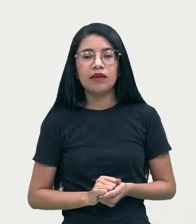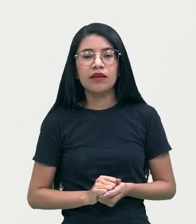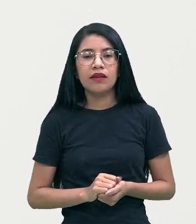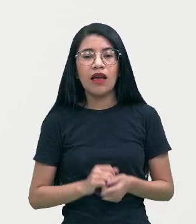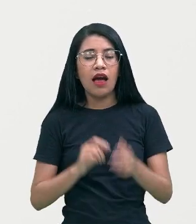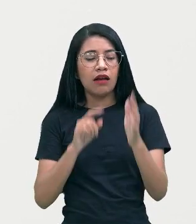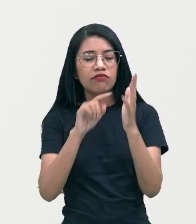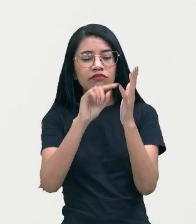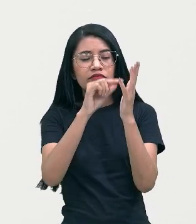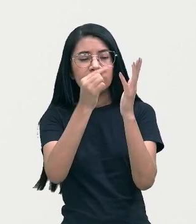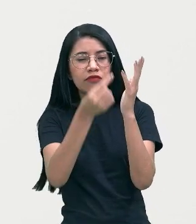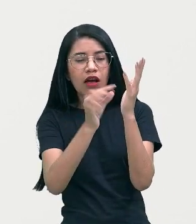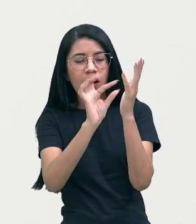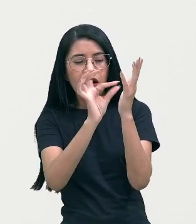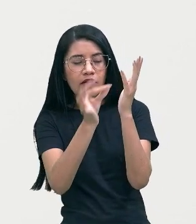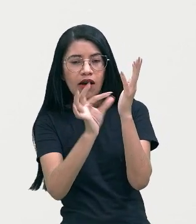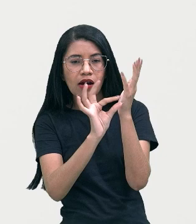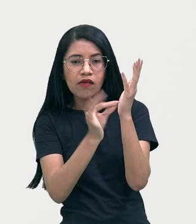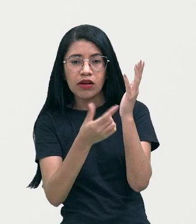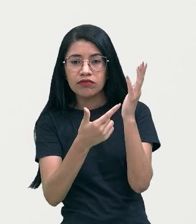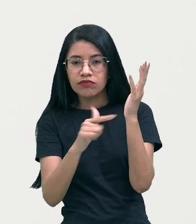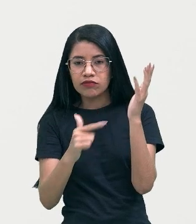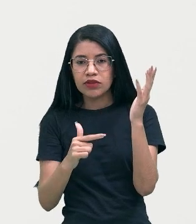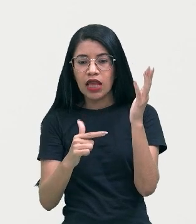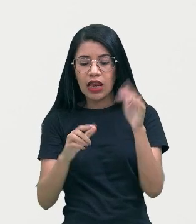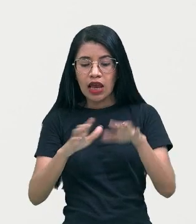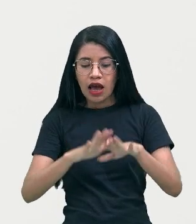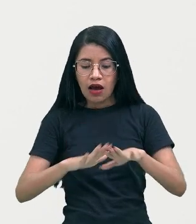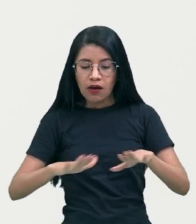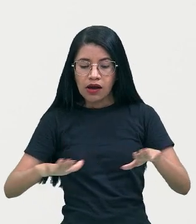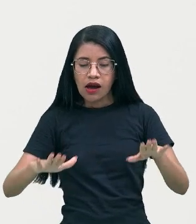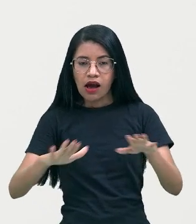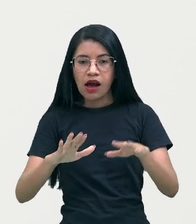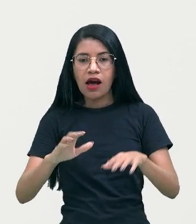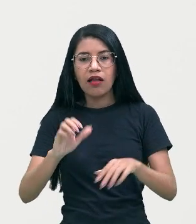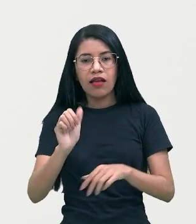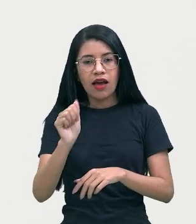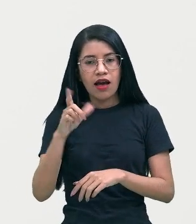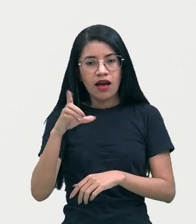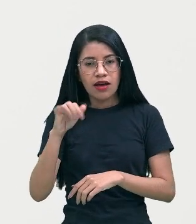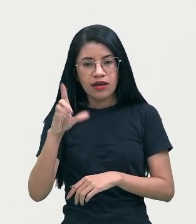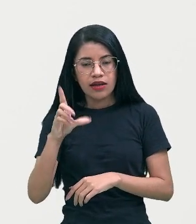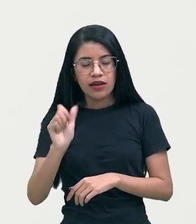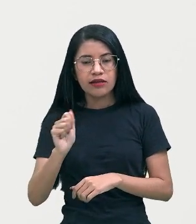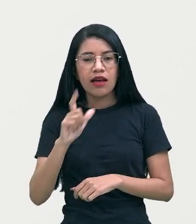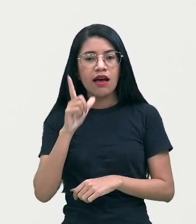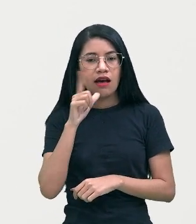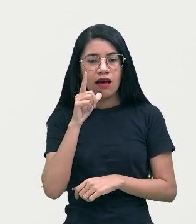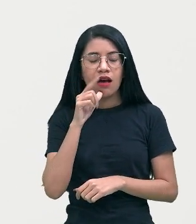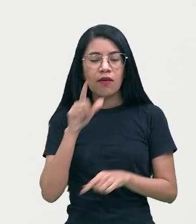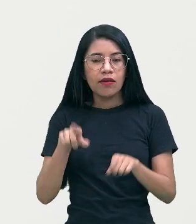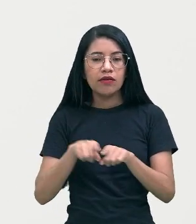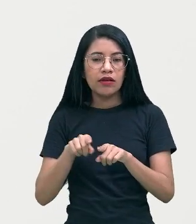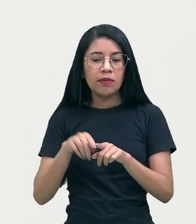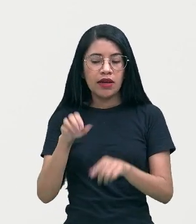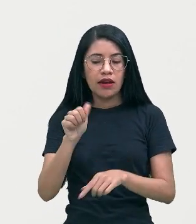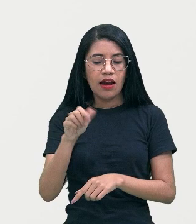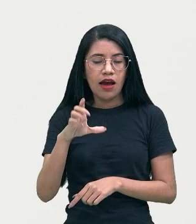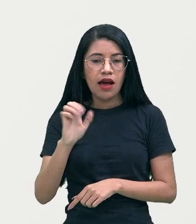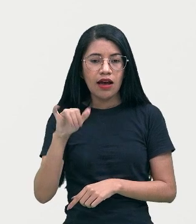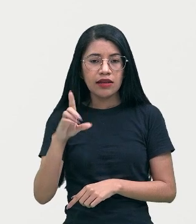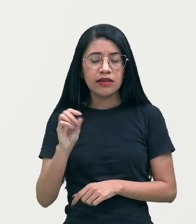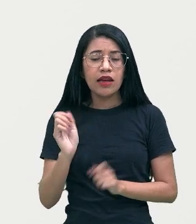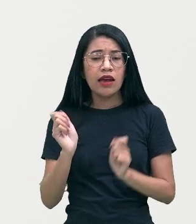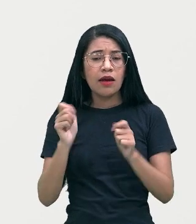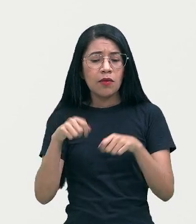folhas, o solo se torna ácido, a água se torna ácida, gente. Se ela se torna ácida, pode